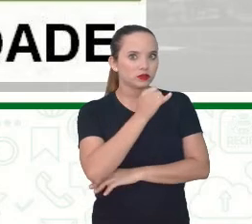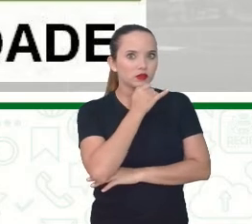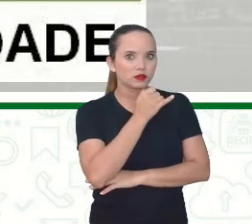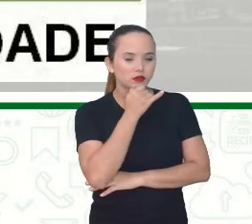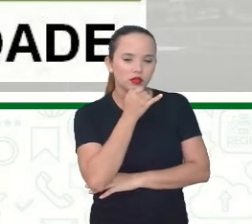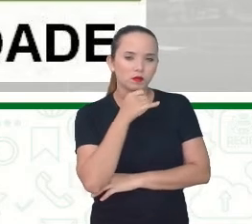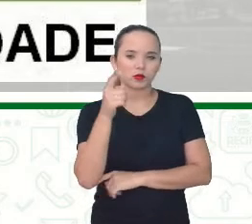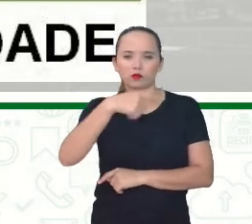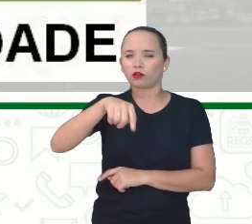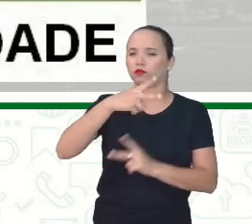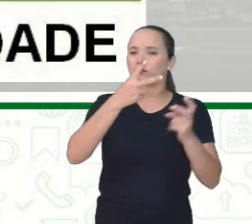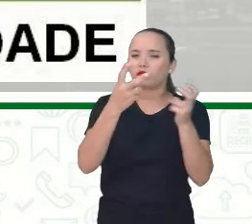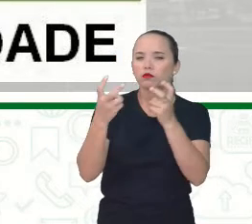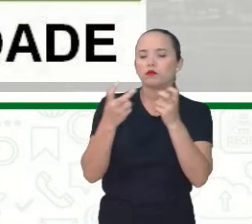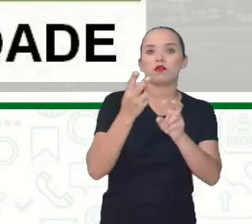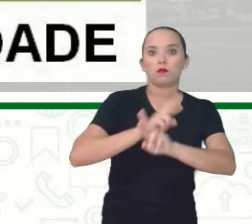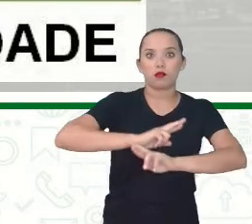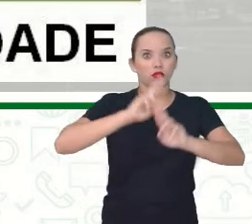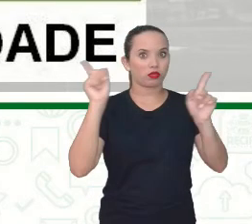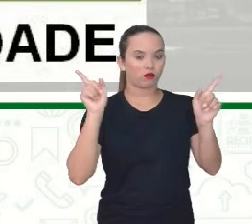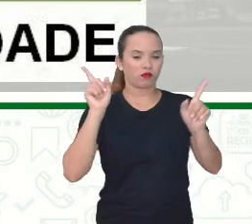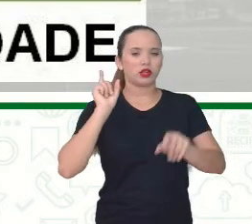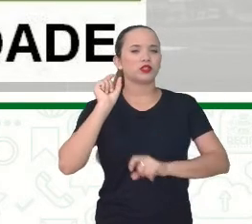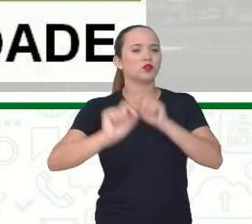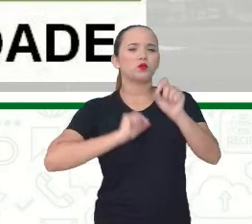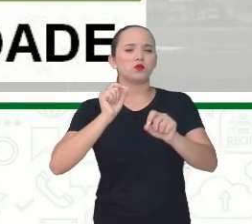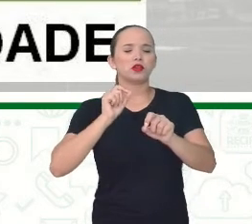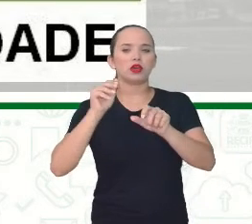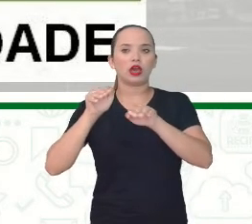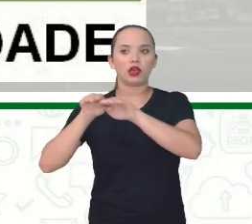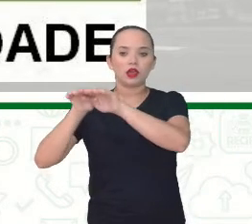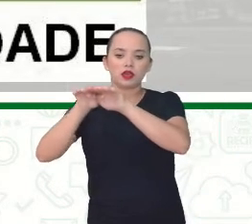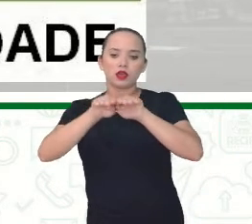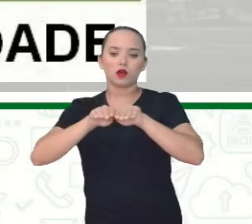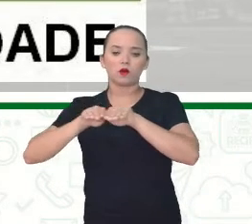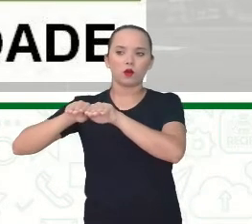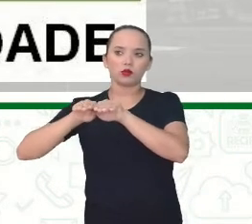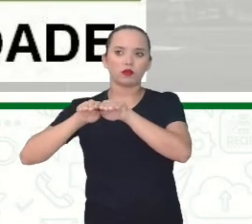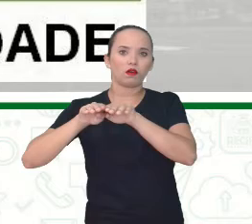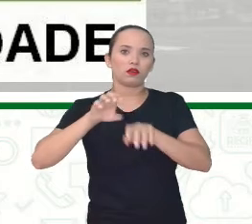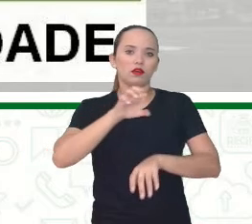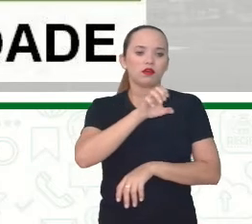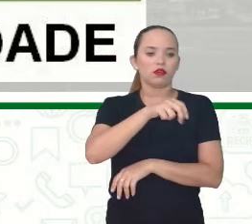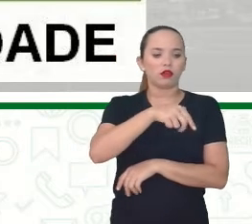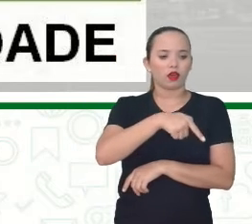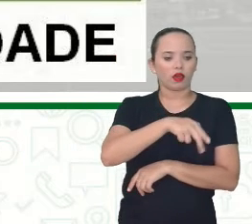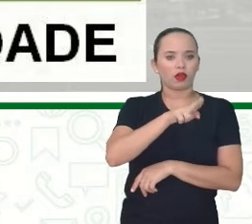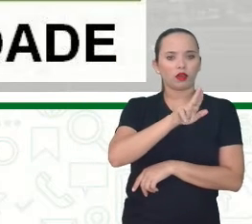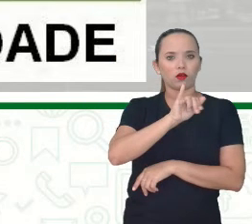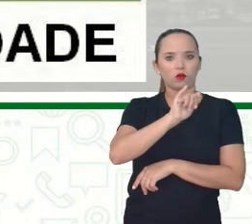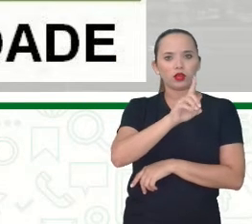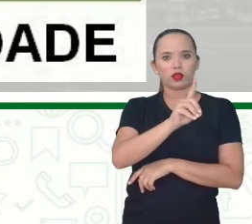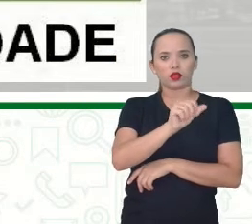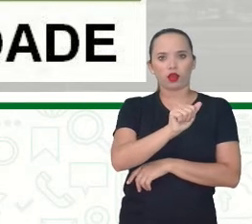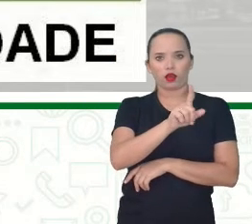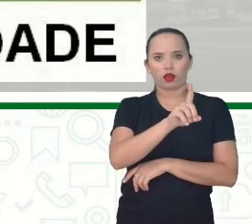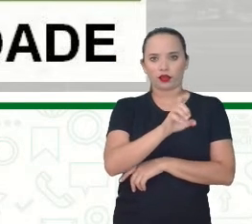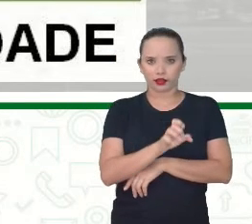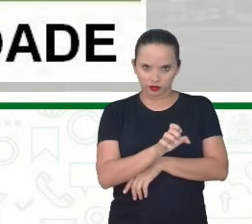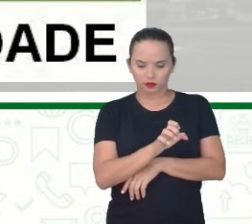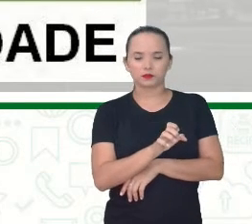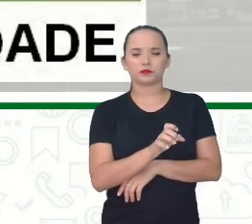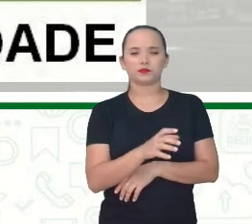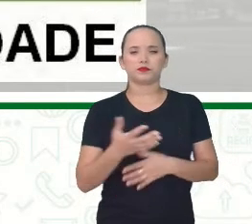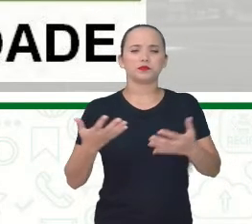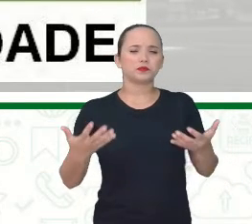uma diferenciação entre o que seria igualdade e equidade. Nessa dinâmica, o que a gente observa é o